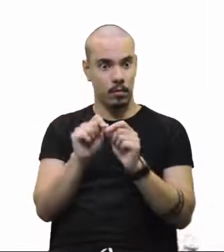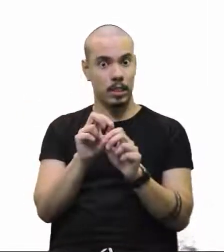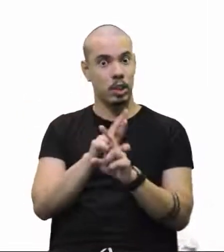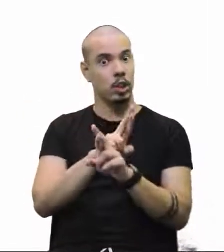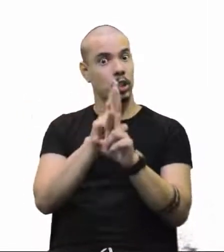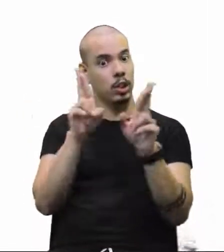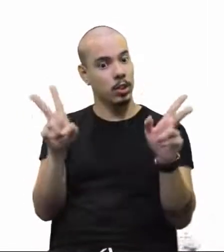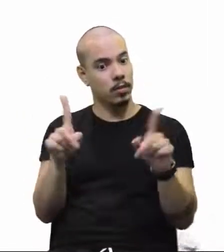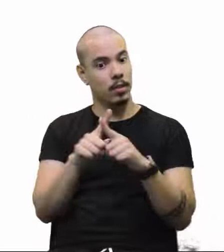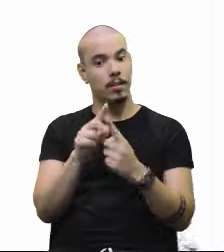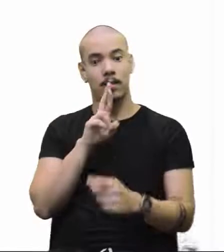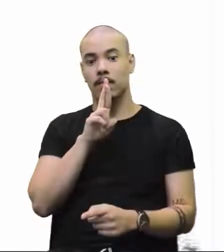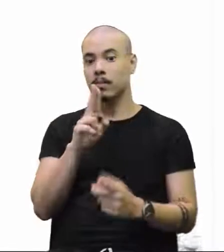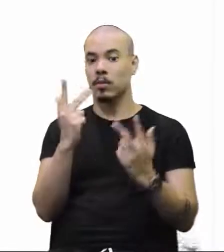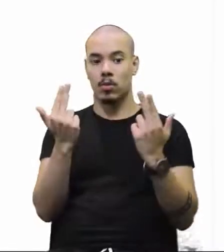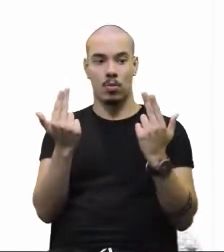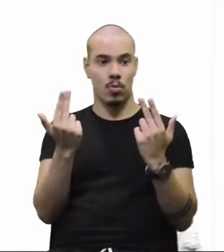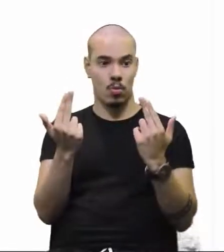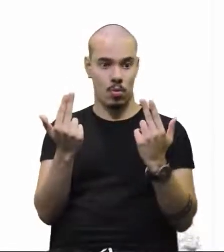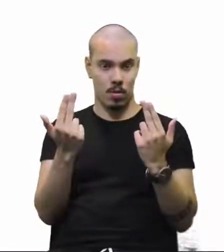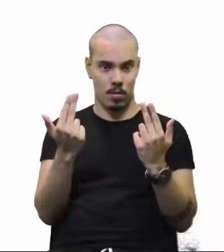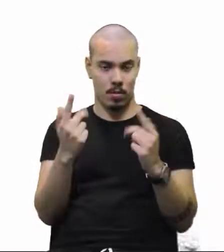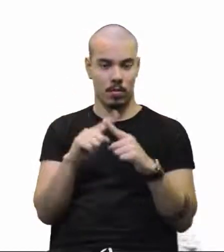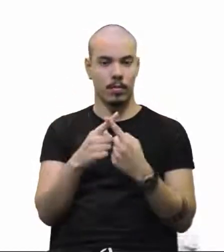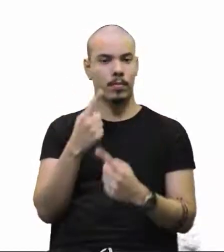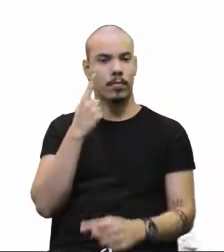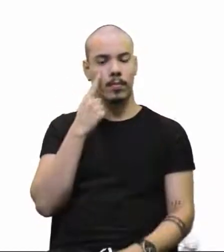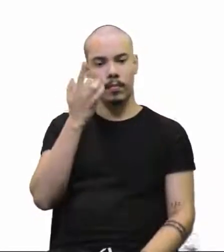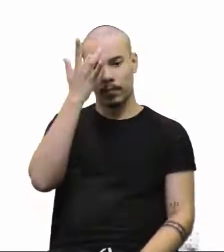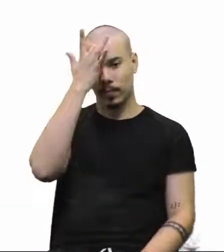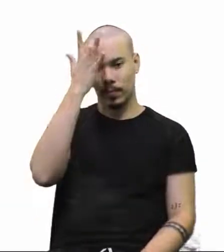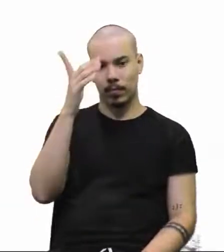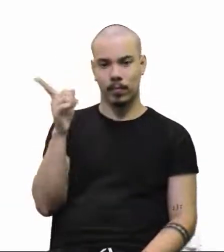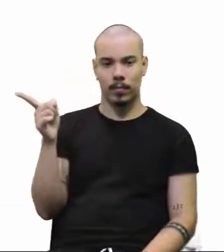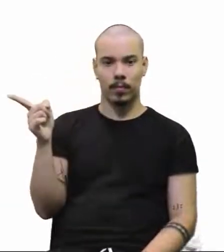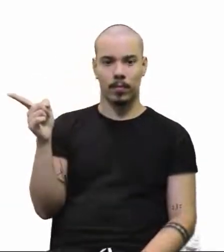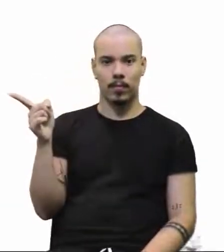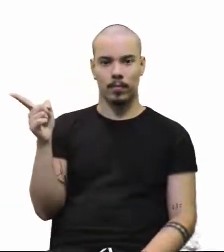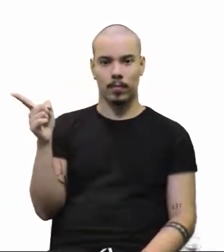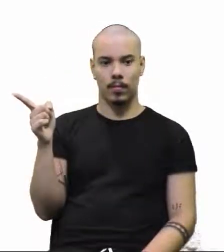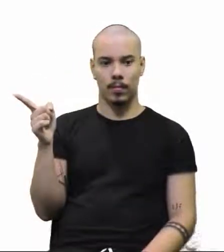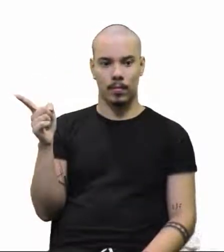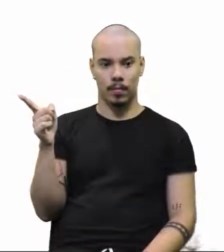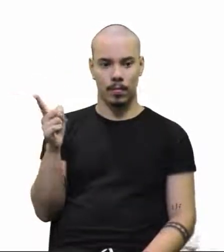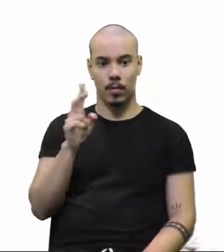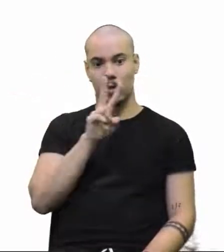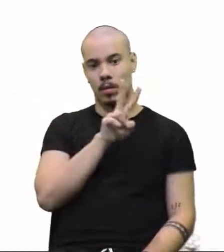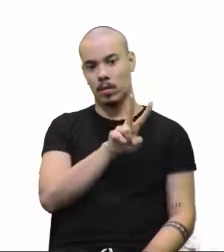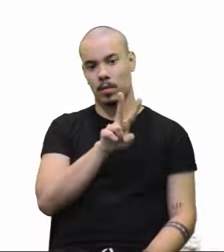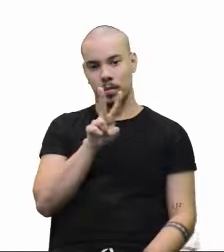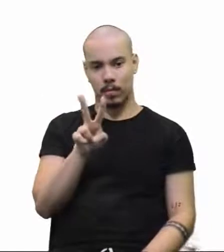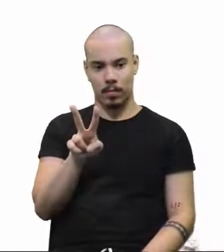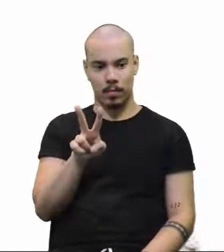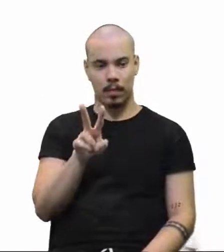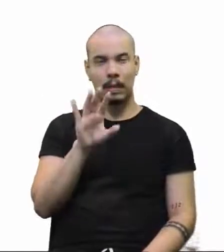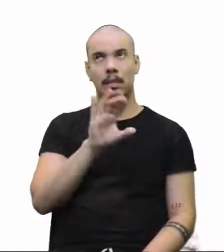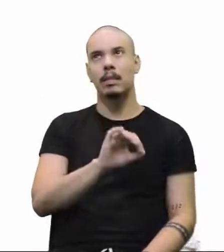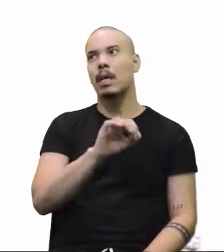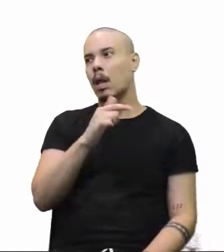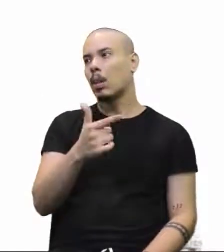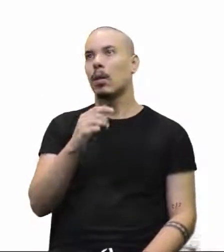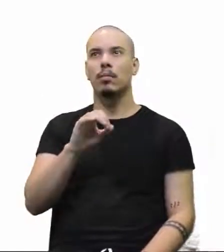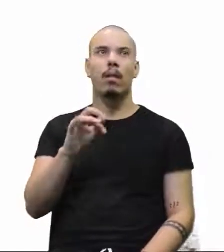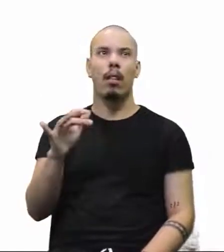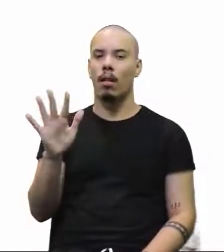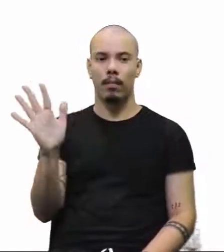diferente e chegar no mesmo resultado. Justamente. Só que aí, olha a facilidade de trabalhar com 2, 2, ao invés de 0,2,